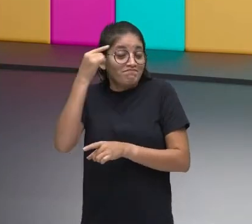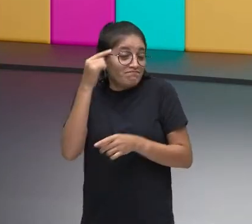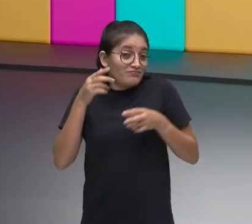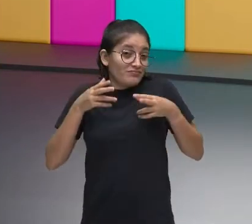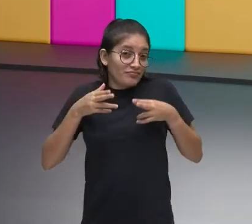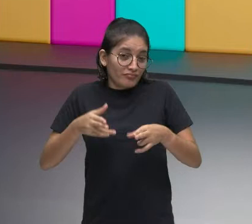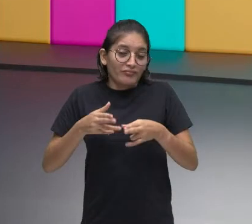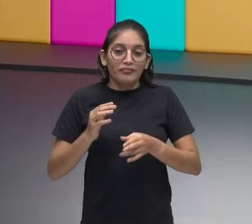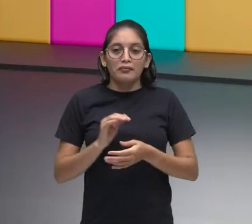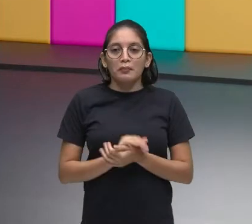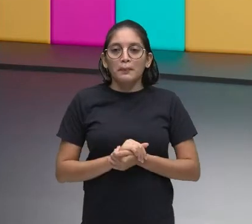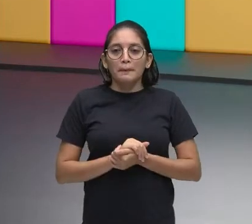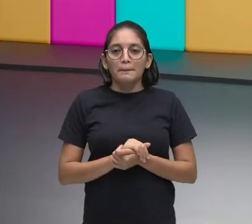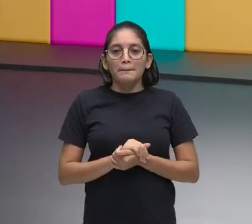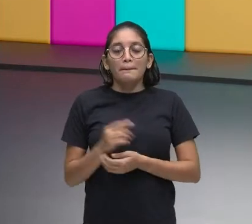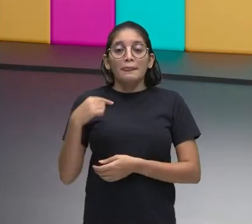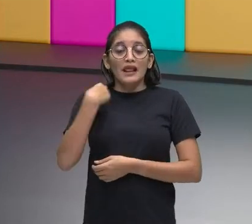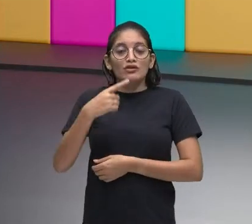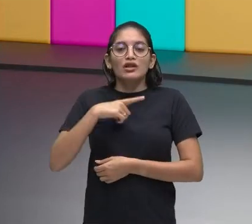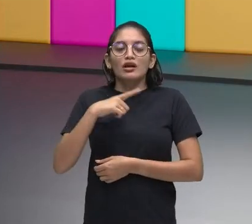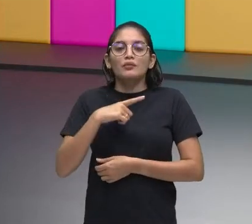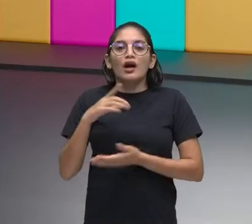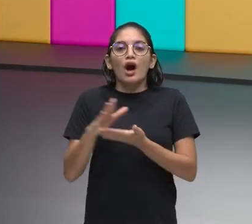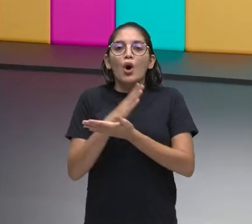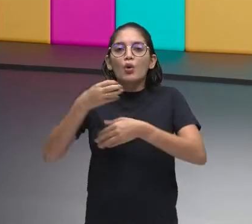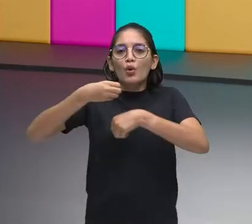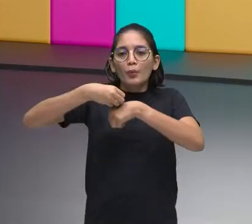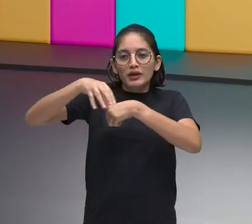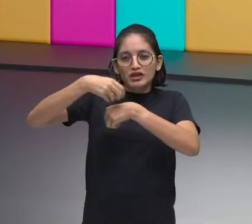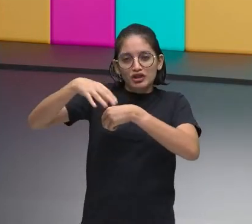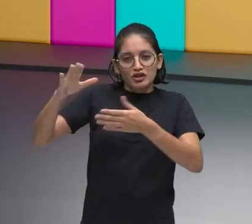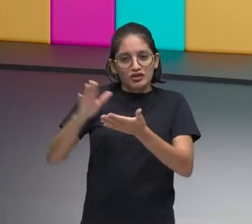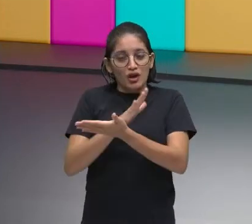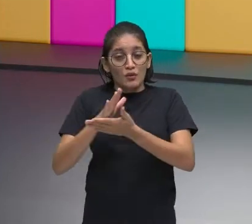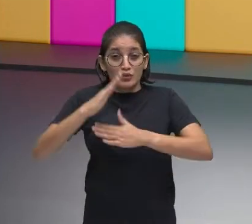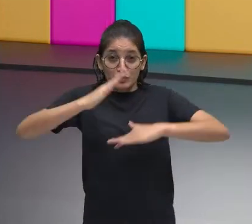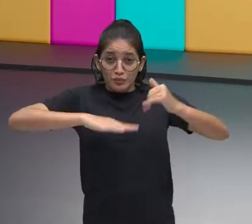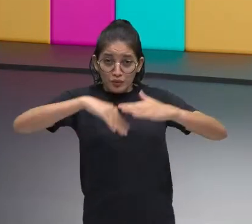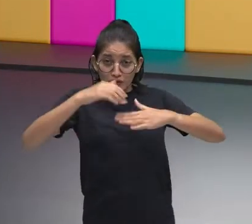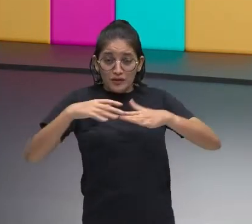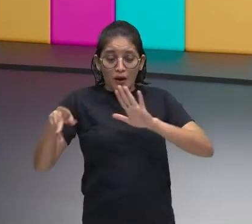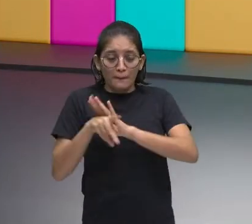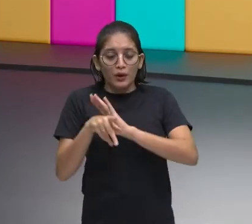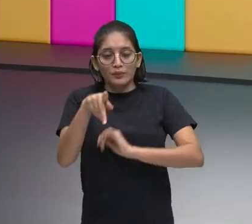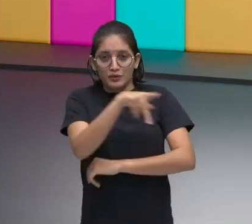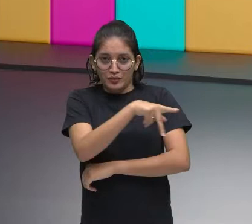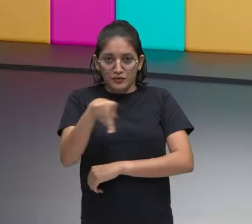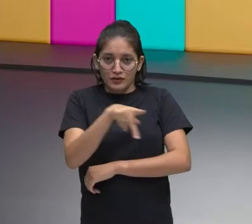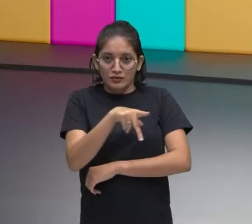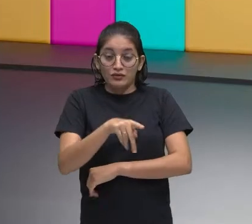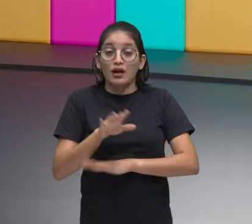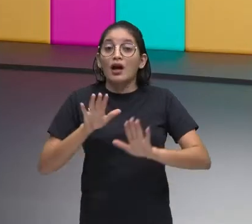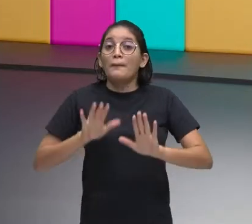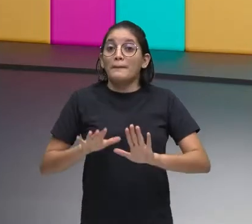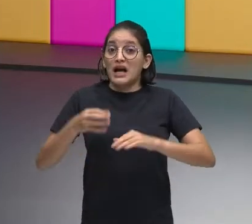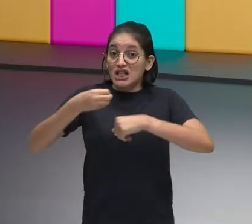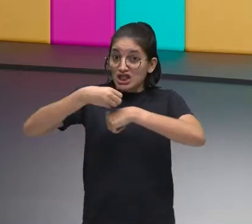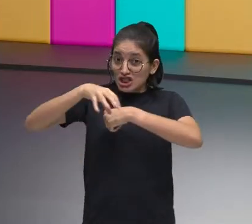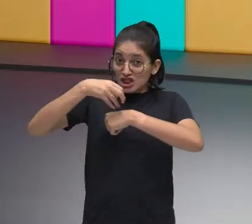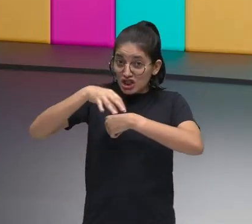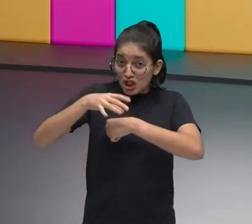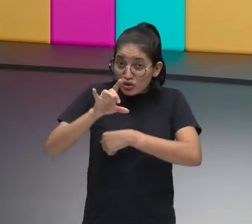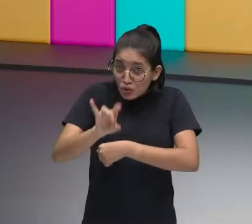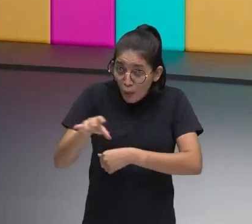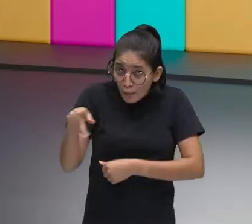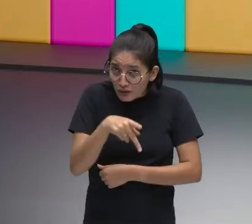forma, nós temos algumas dicas, né, de profissionais para os professores, mas essas dicas não servem só para